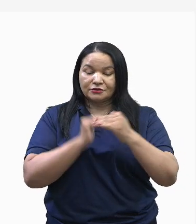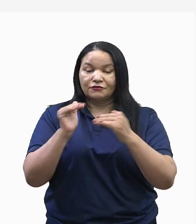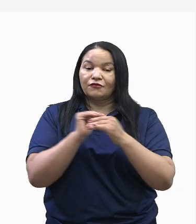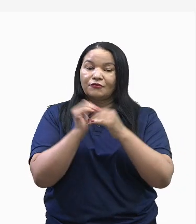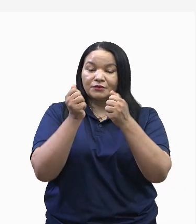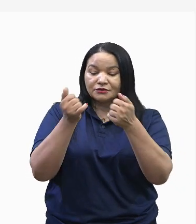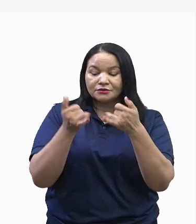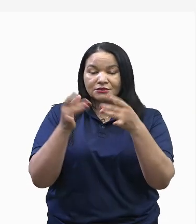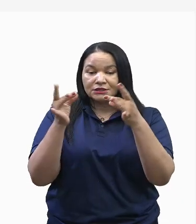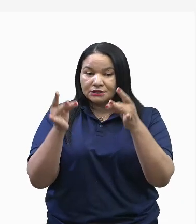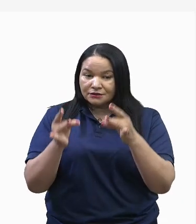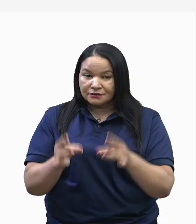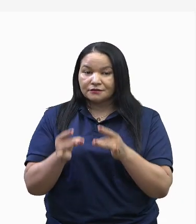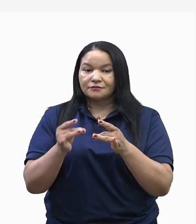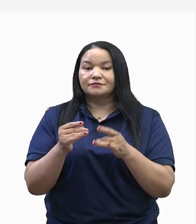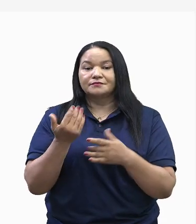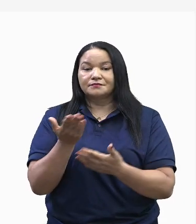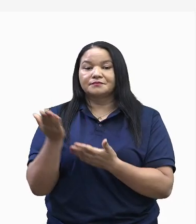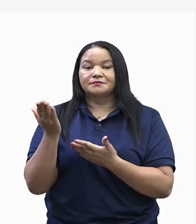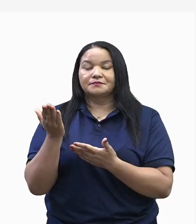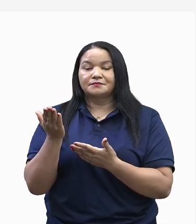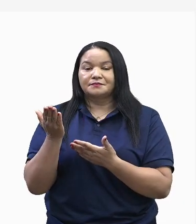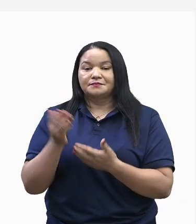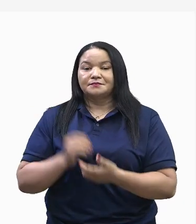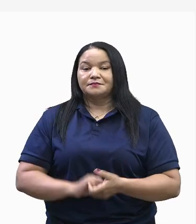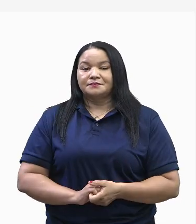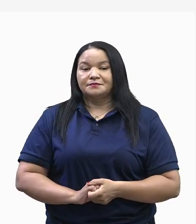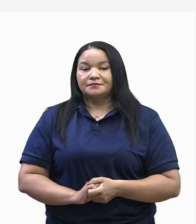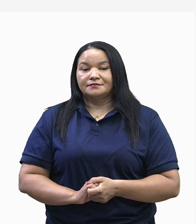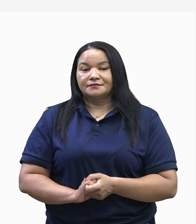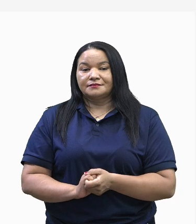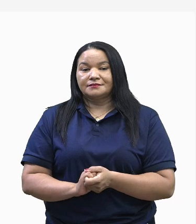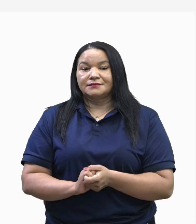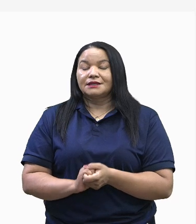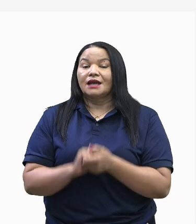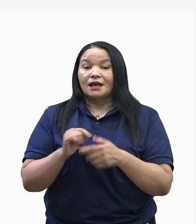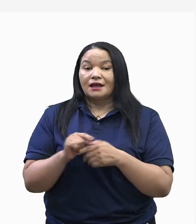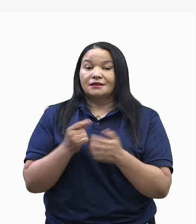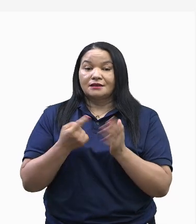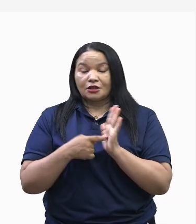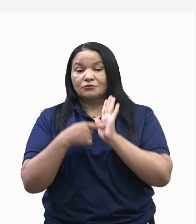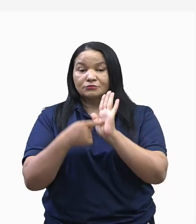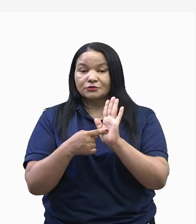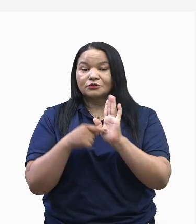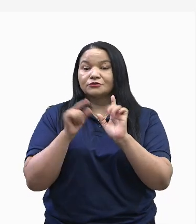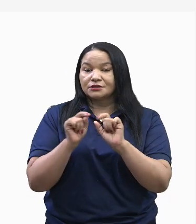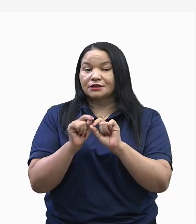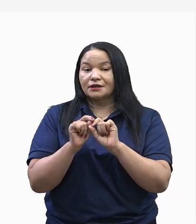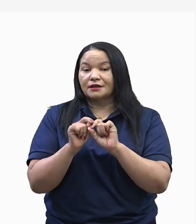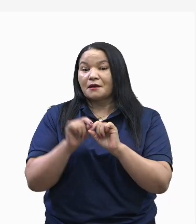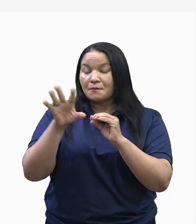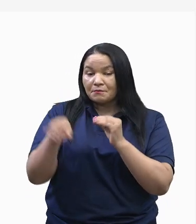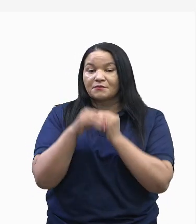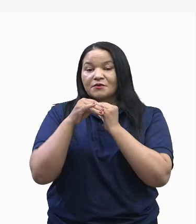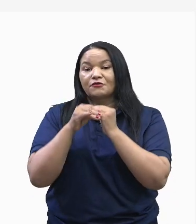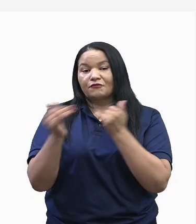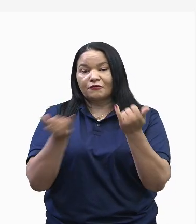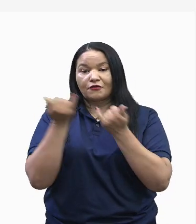ver aí o próximo parágrafo do desenvolvimento. Aqui ainda vai colocando mais